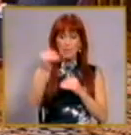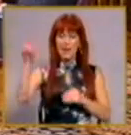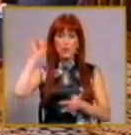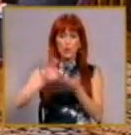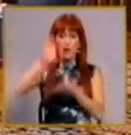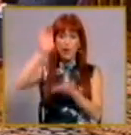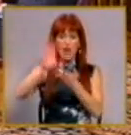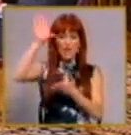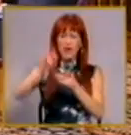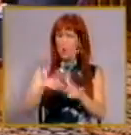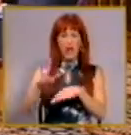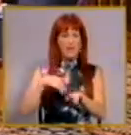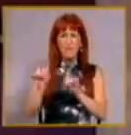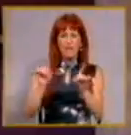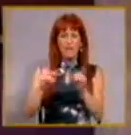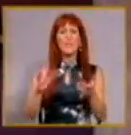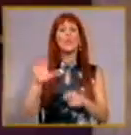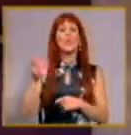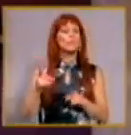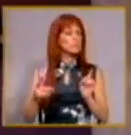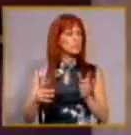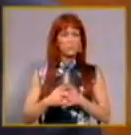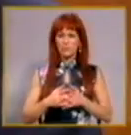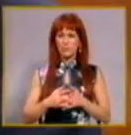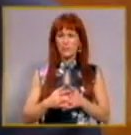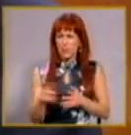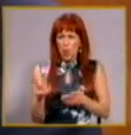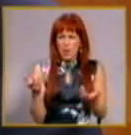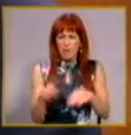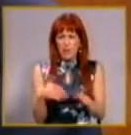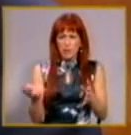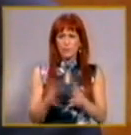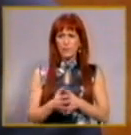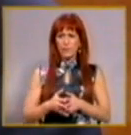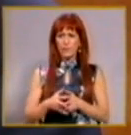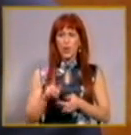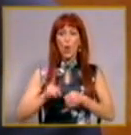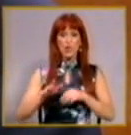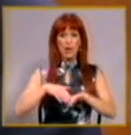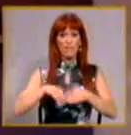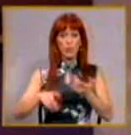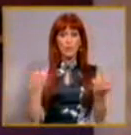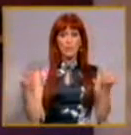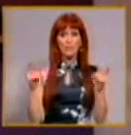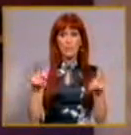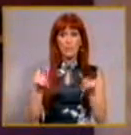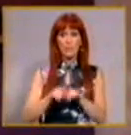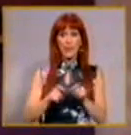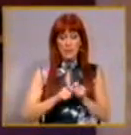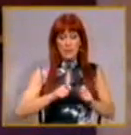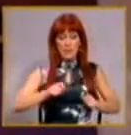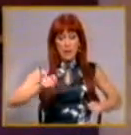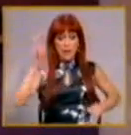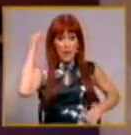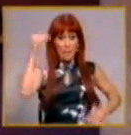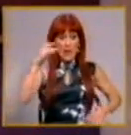montantes. Não é isto que está a ser feito. Porque quando o Partido... Não é isto que está a ser feito. E o que está a ser feito é, de facto, este alargamento de